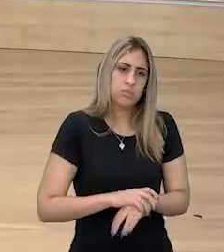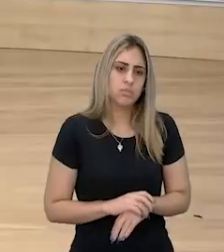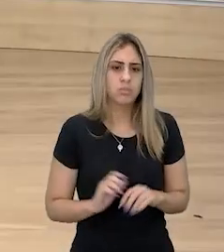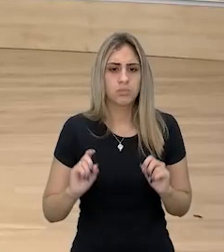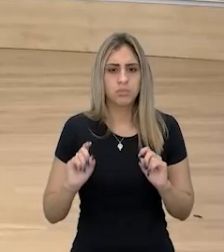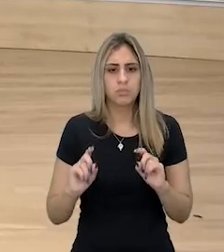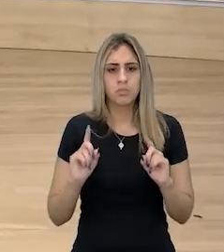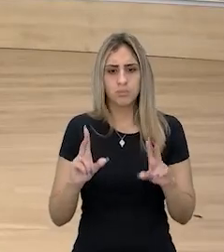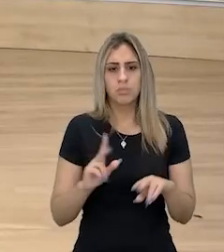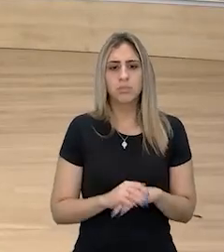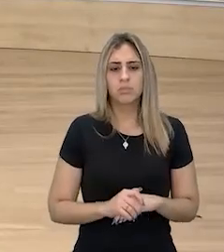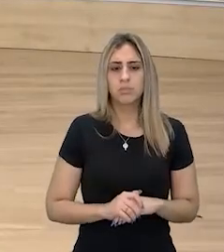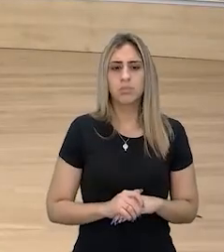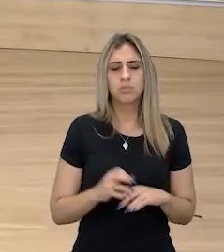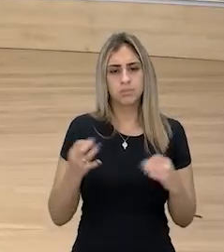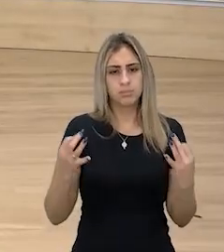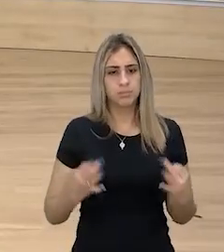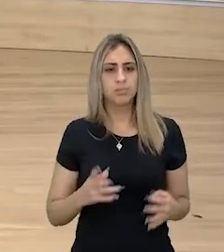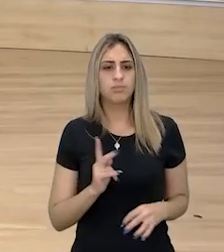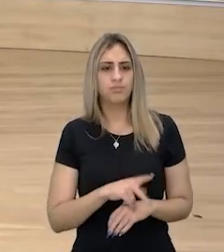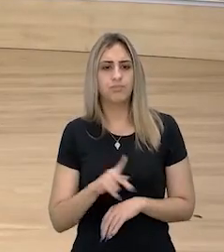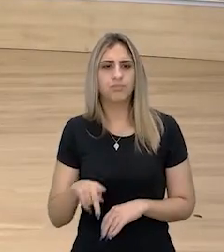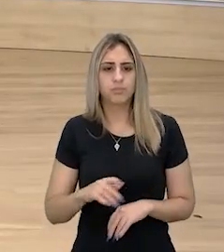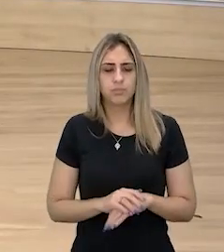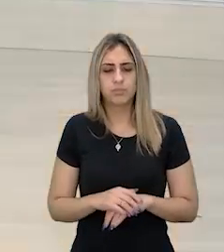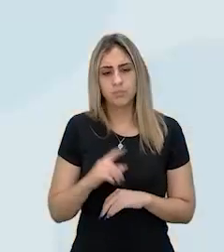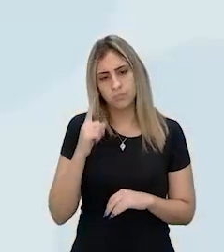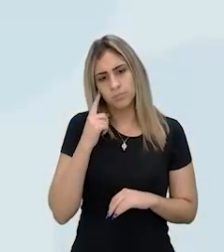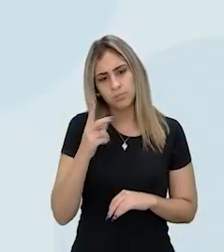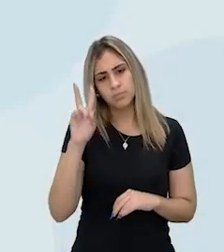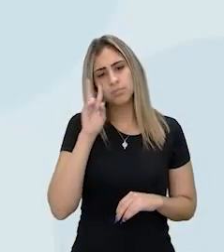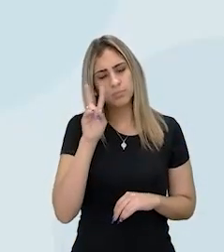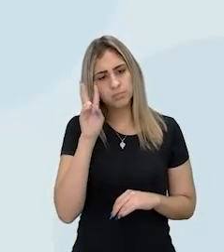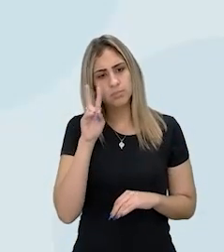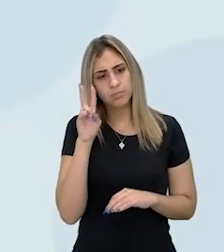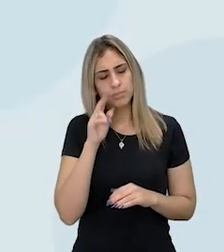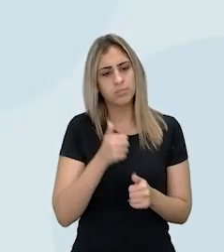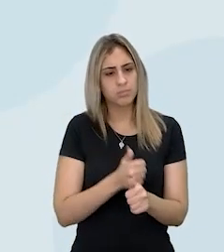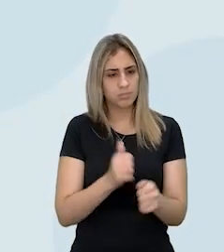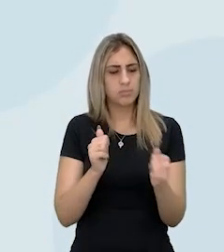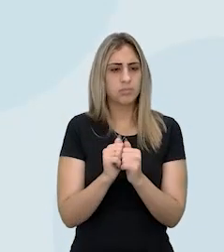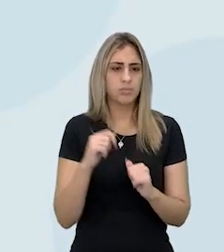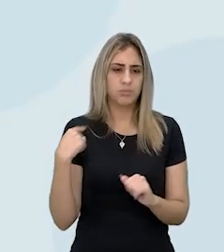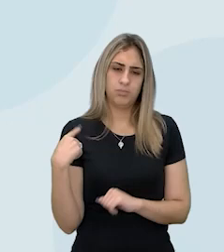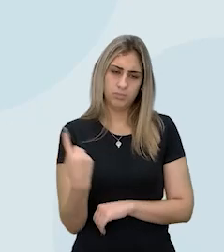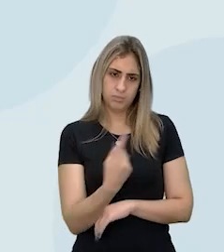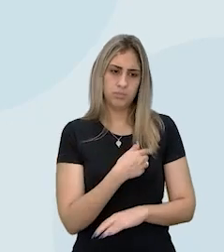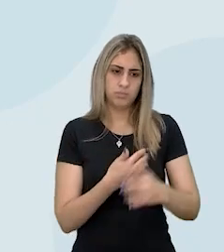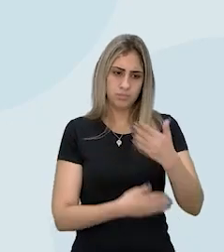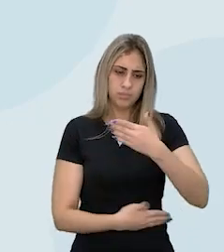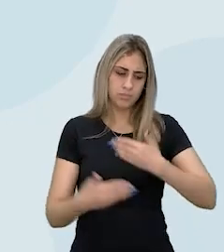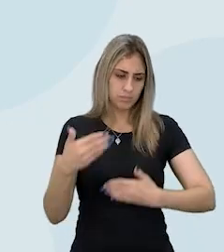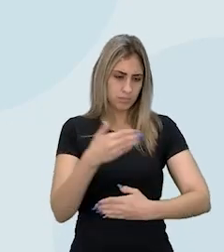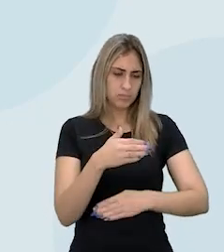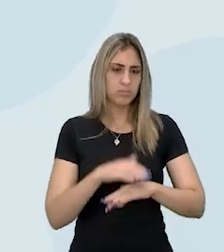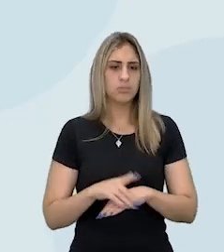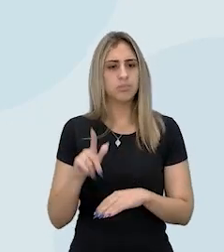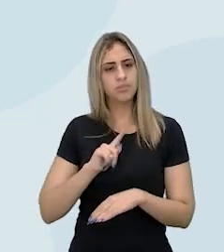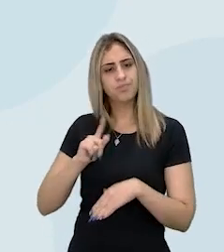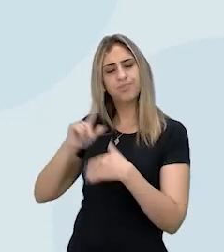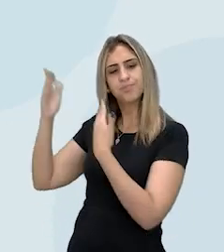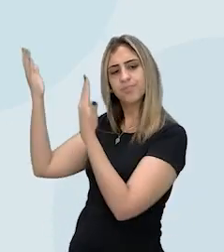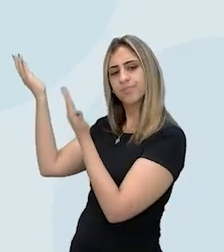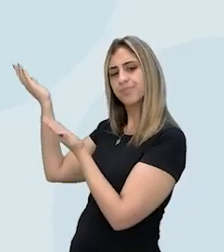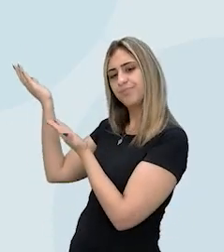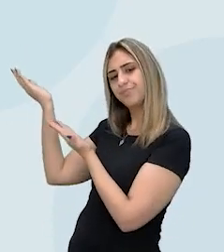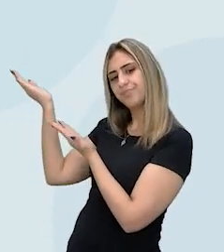Ok. Certinho, professor. Olha só, vale relembrar, acompanhem comigo aí no slide. A gente tem